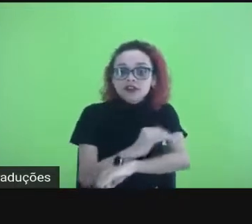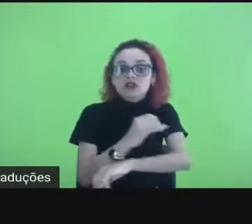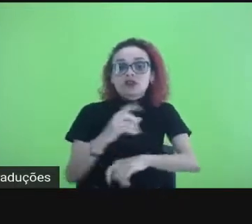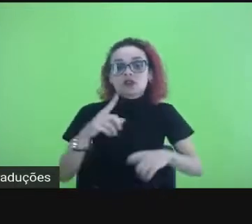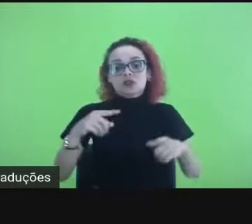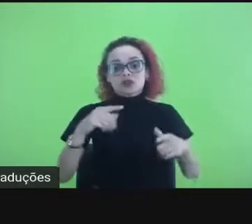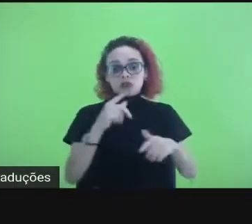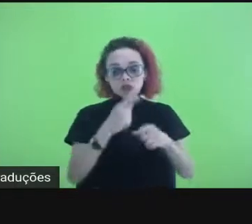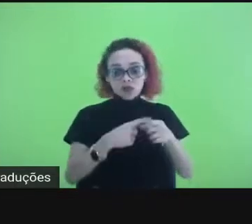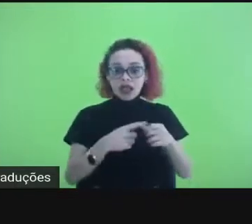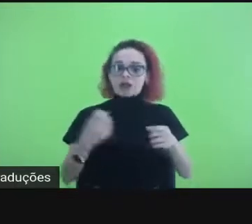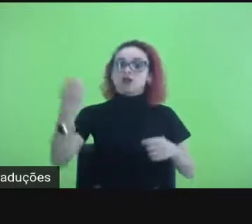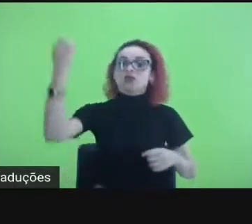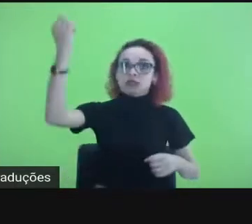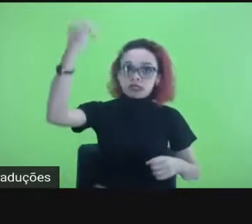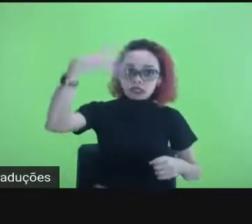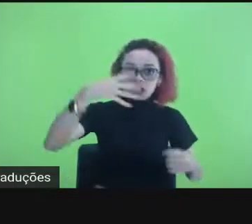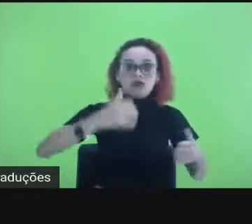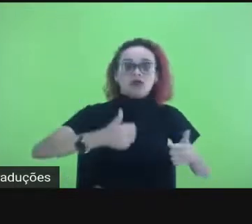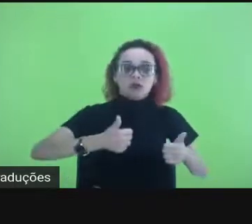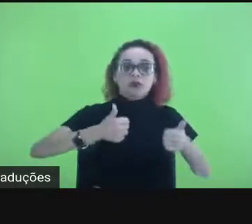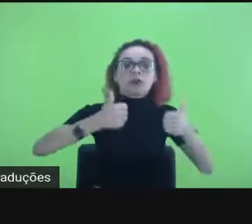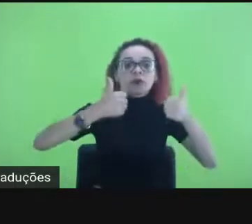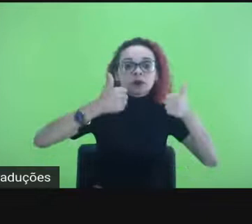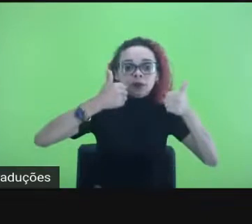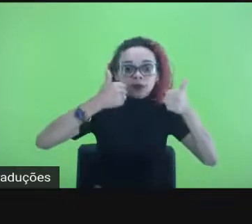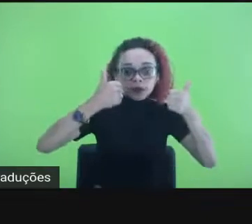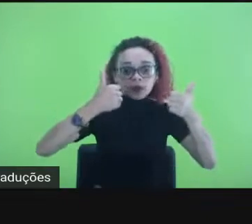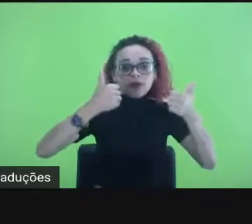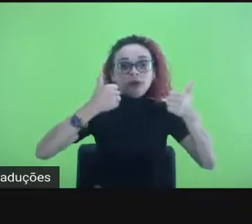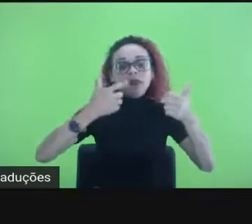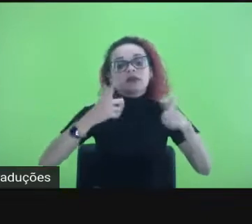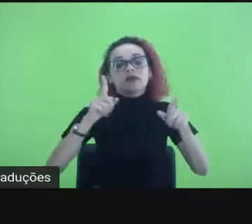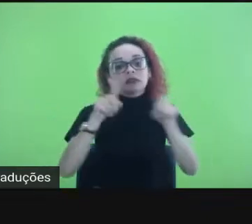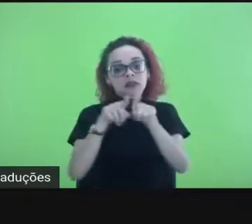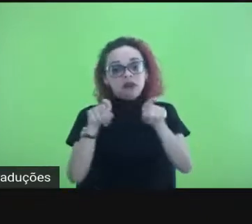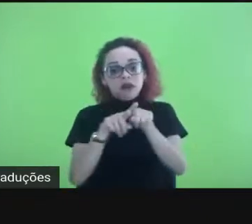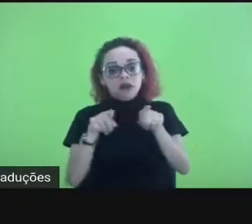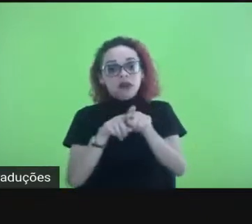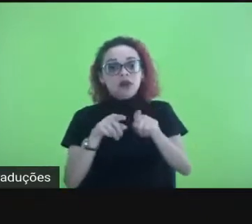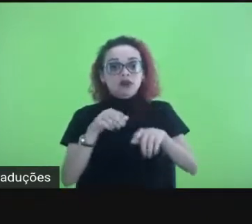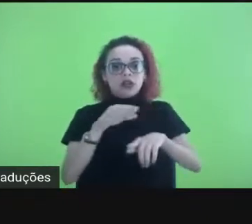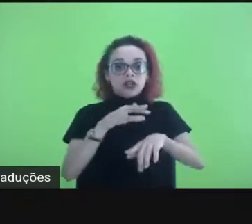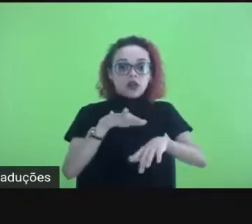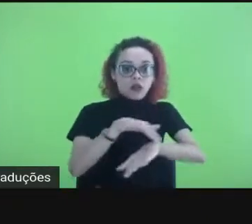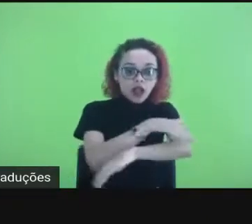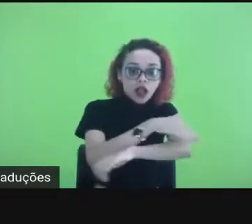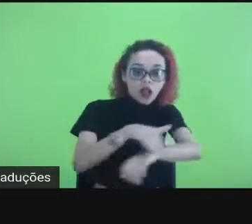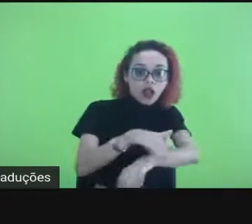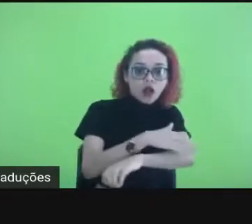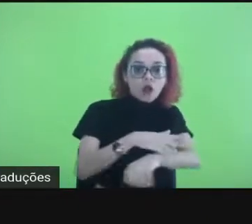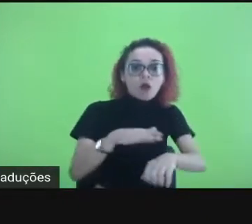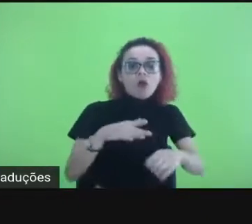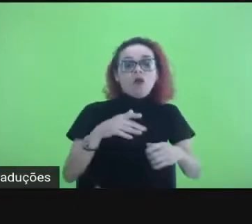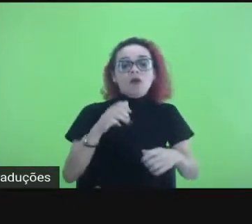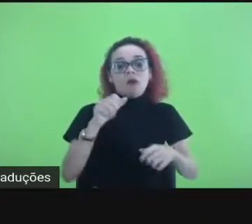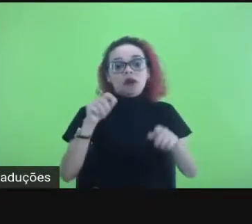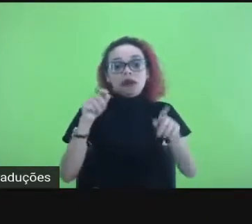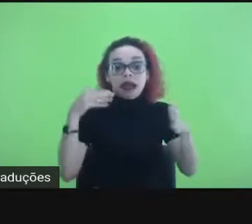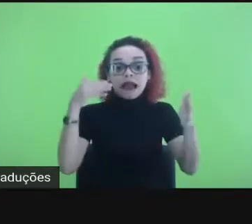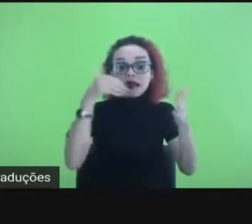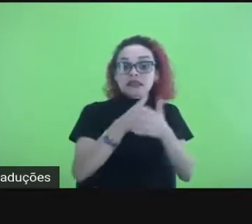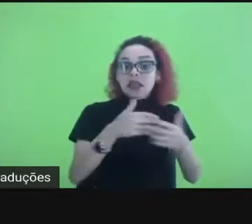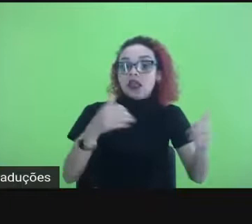a iluminação, que foi melhorando, ou também o asfalto, que em algum momento chegou, até o ônibus, que